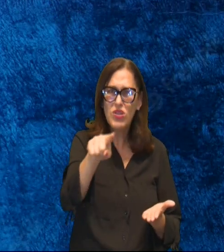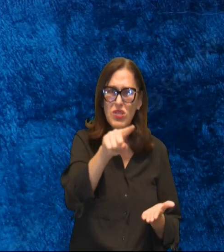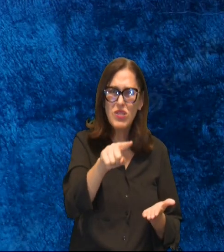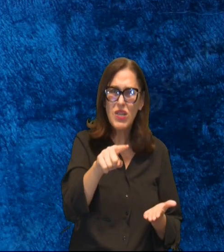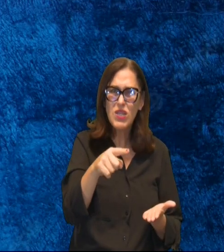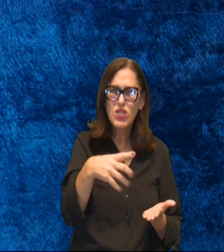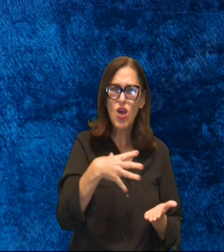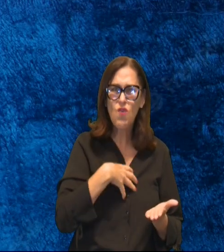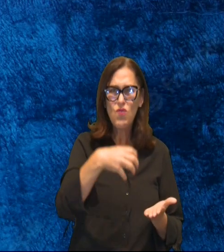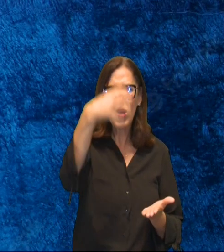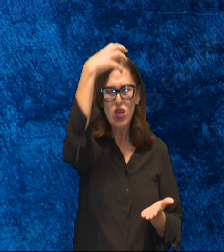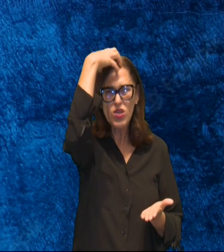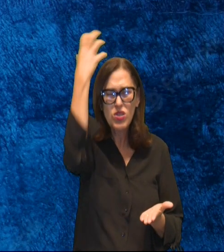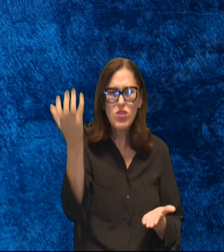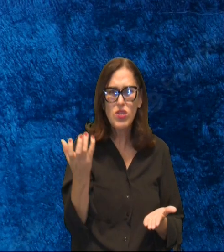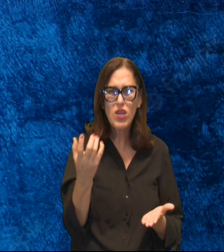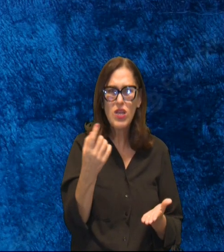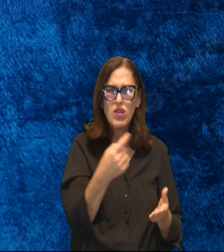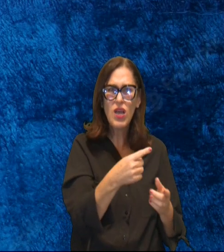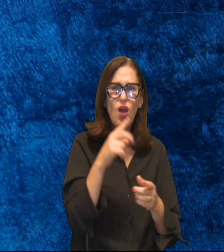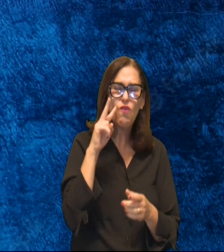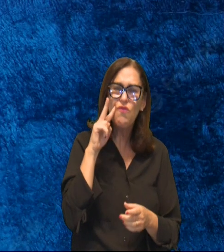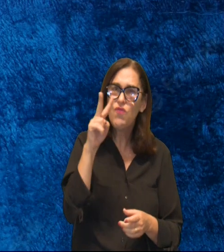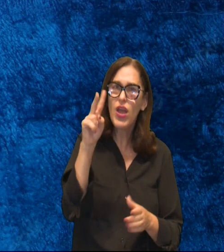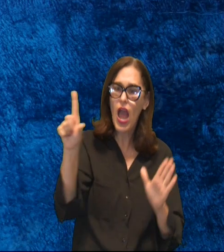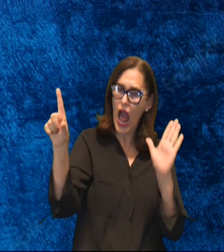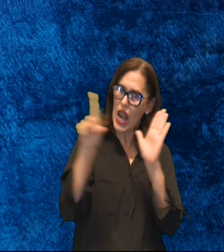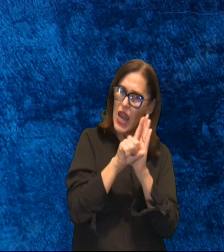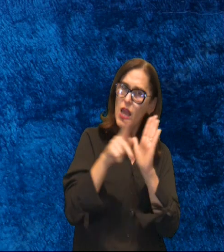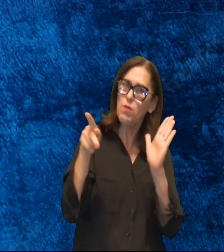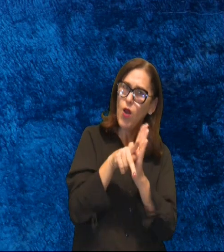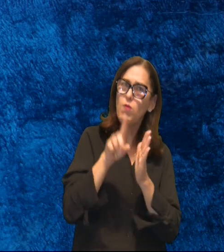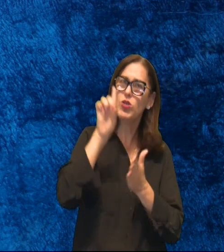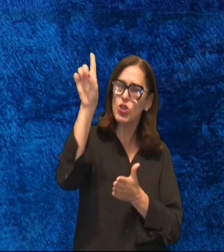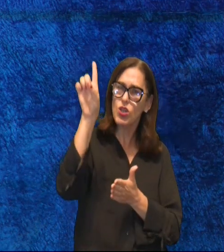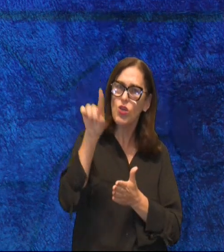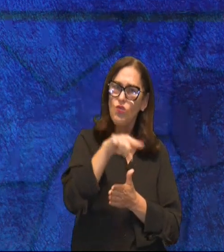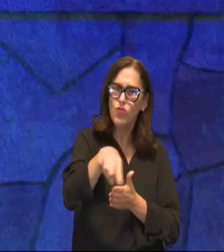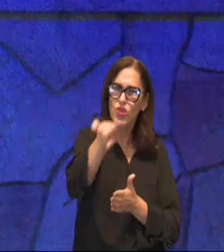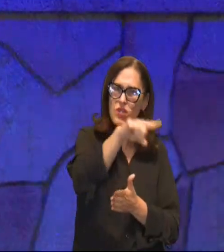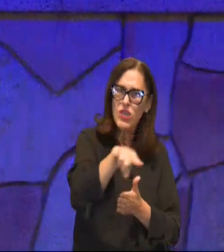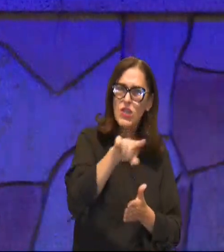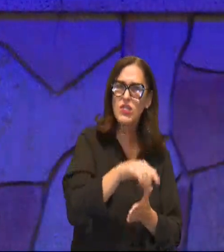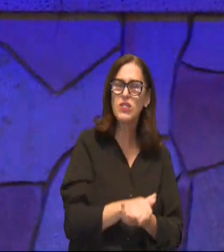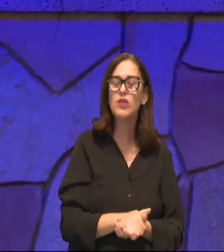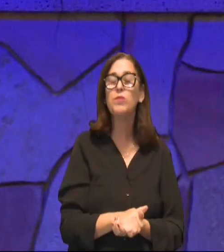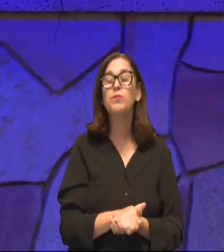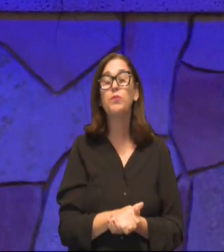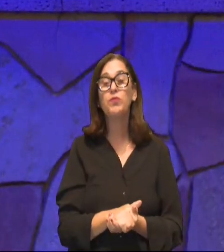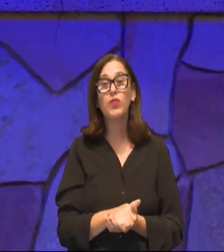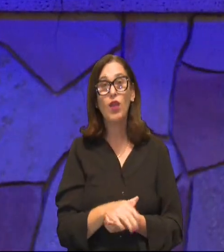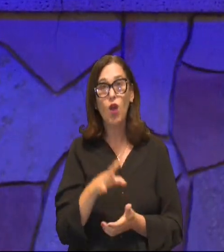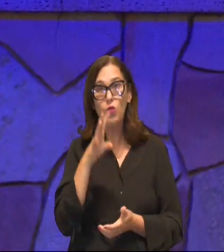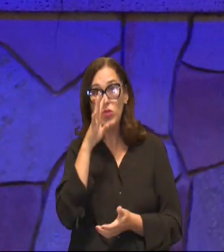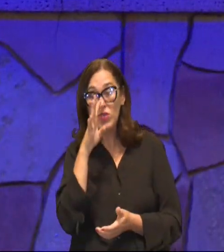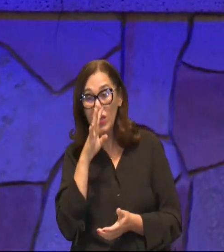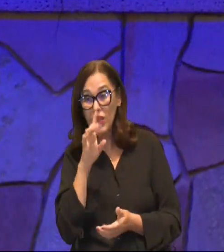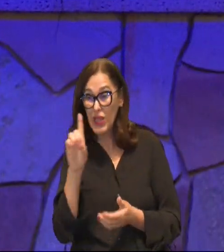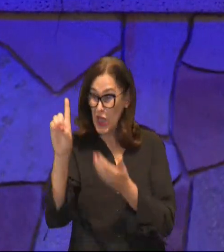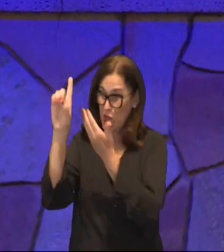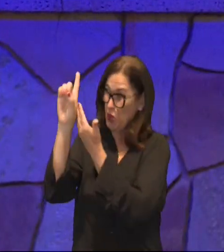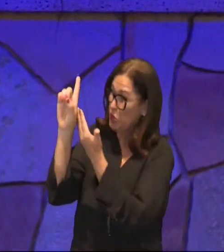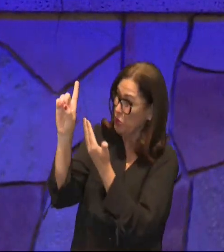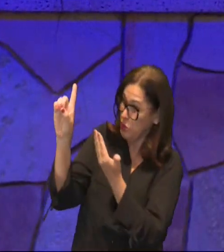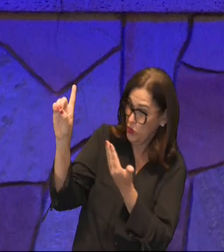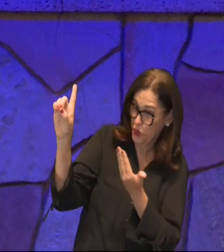de Sodoma, prestai ouvidos à lei do nosso Deus, vós de Gomorra. Observem, queridos, que eles se afastaram tanto